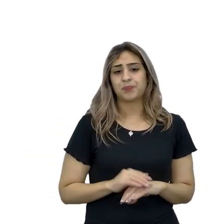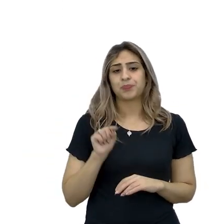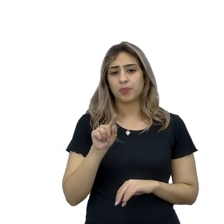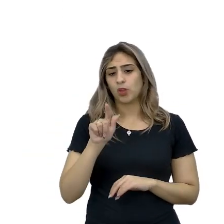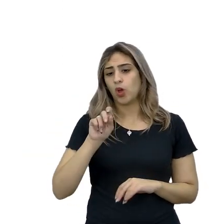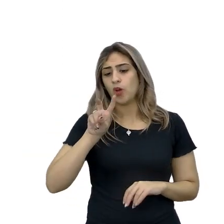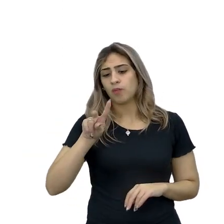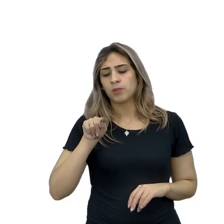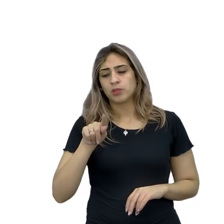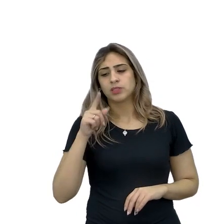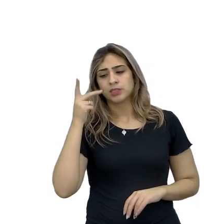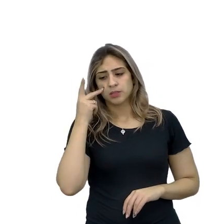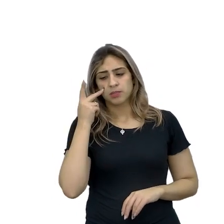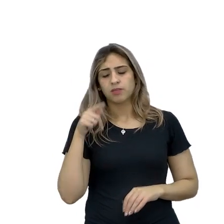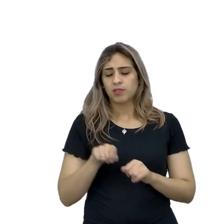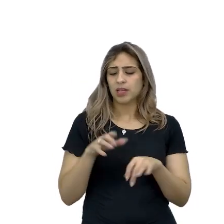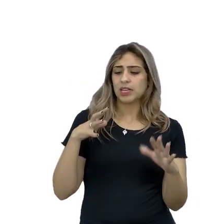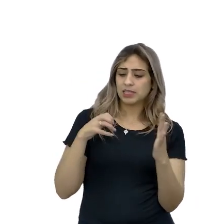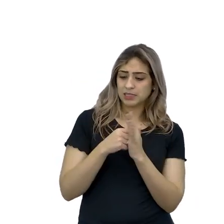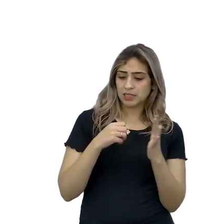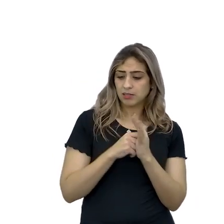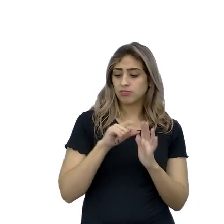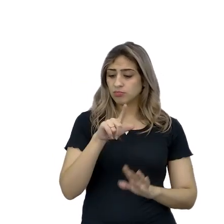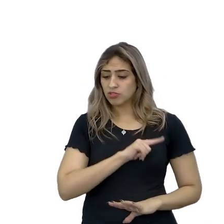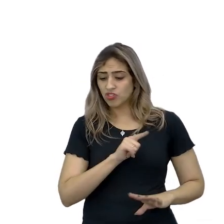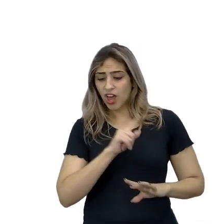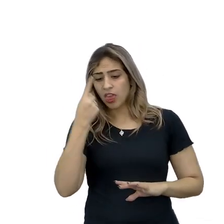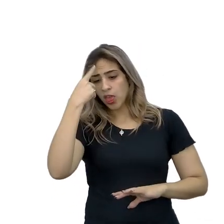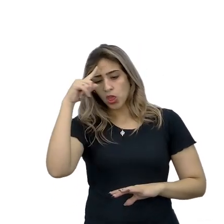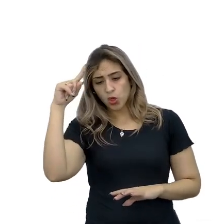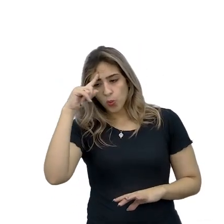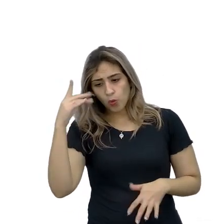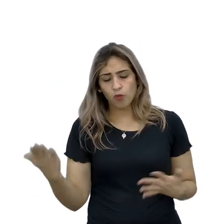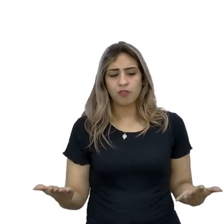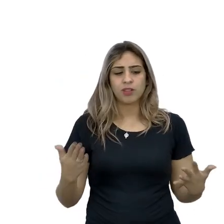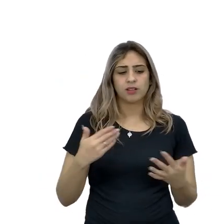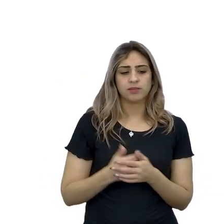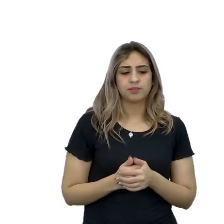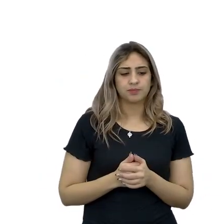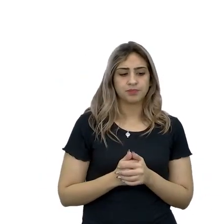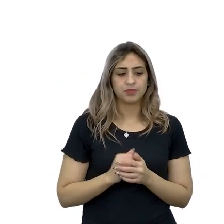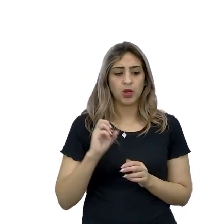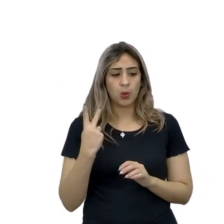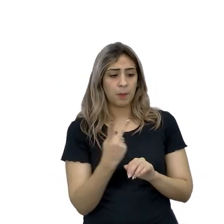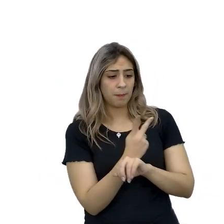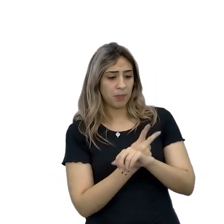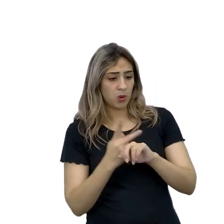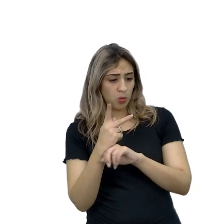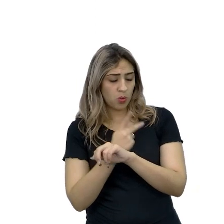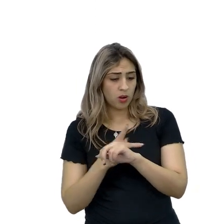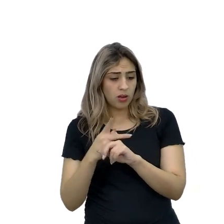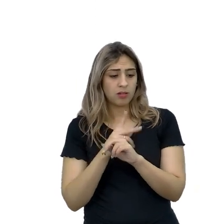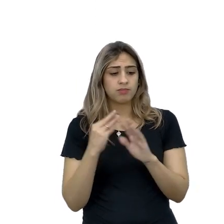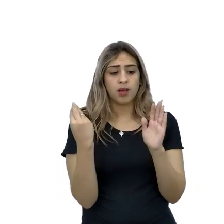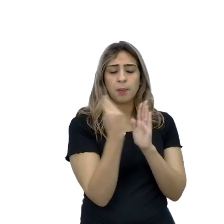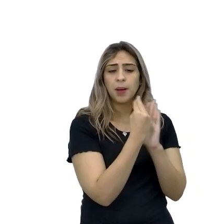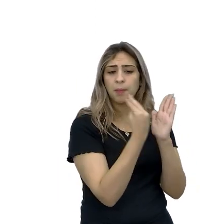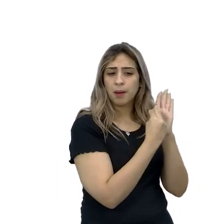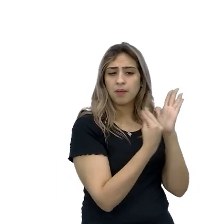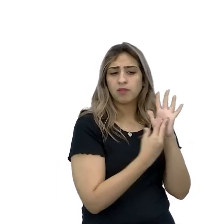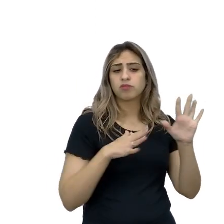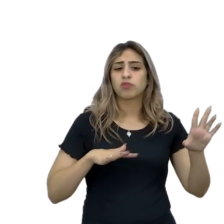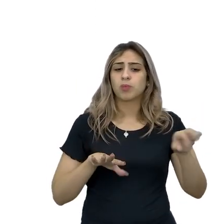sp.educacau.sp.gov.br, fazer o acesso, né, e se tiver dúvida, como procurar, né, colocar lá